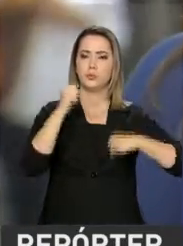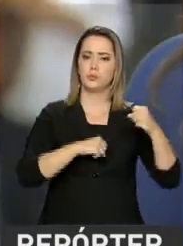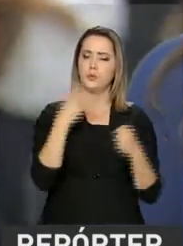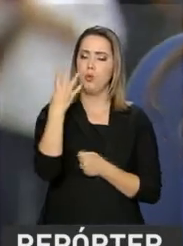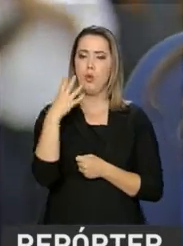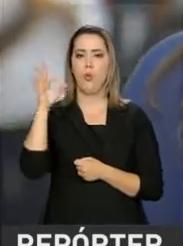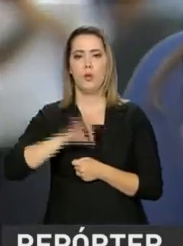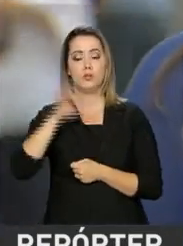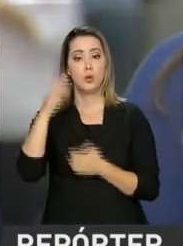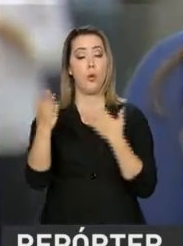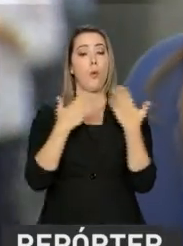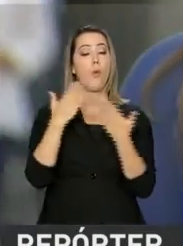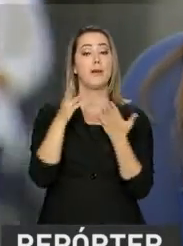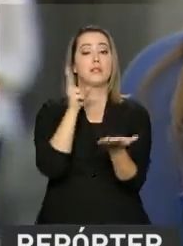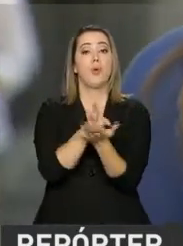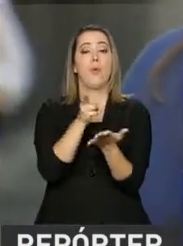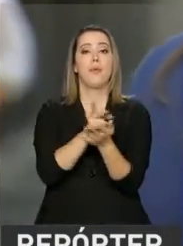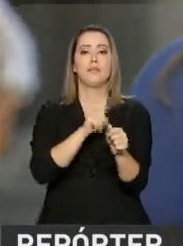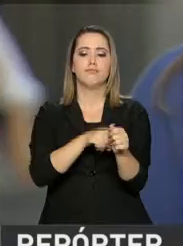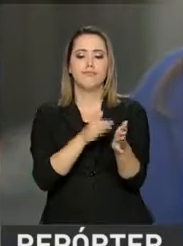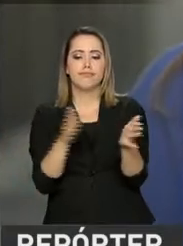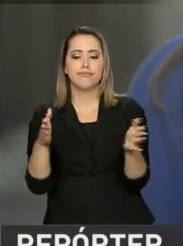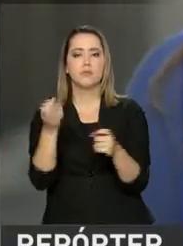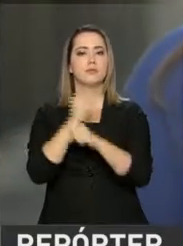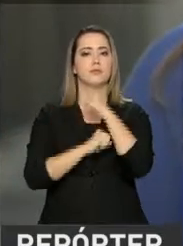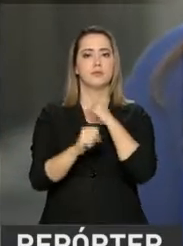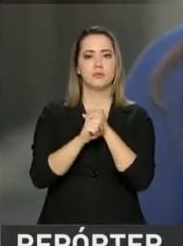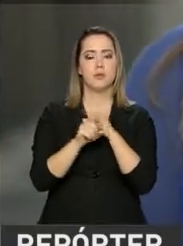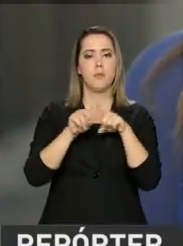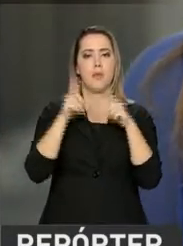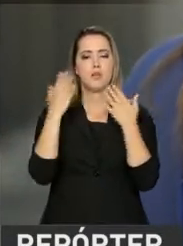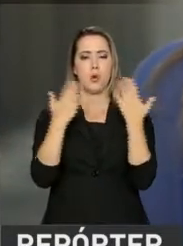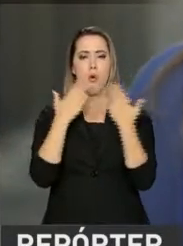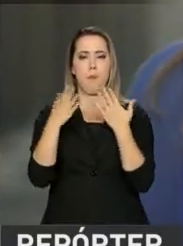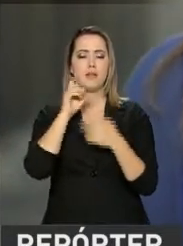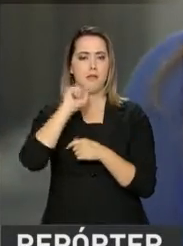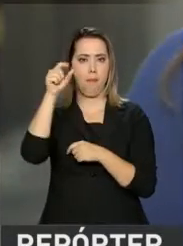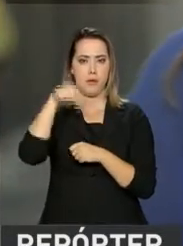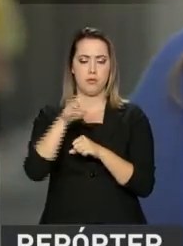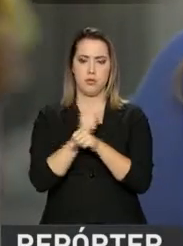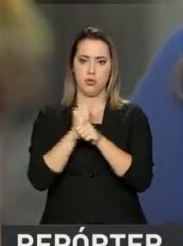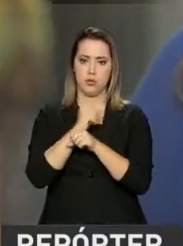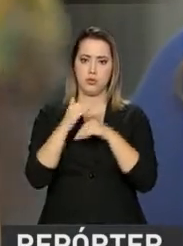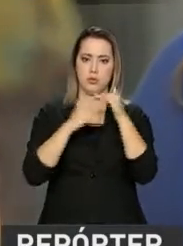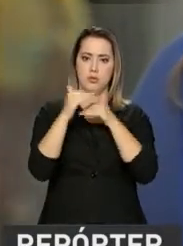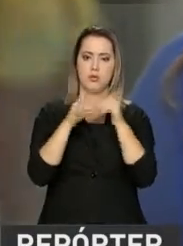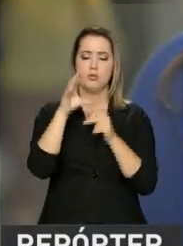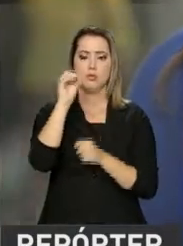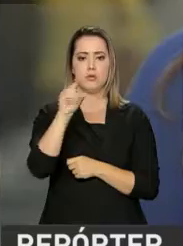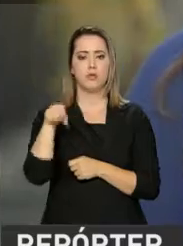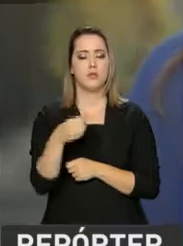4% na comparação com o mesmo período do ano passado já em relação a abril deste ano o crescimento foi de